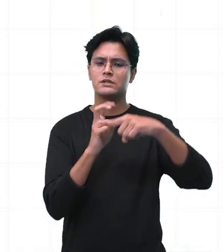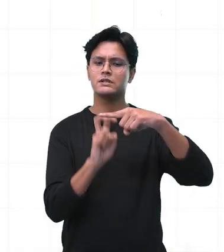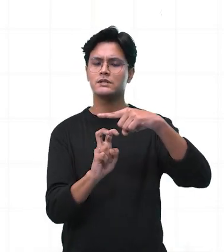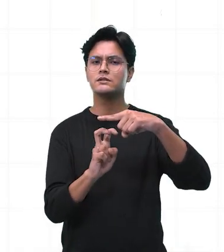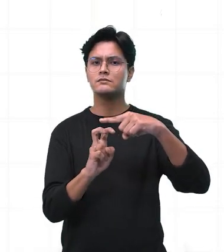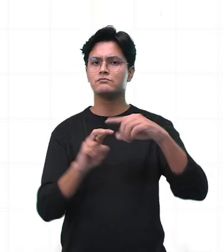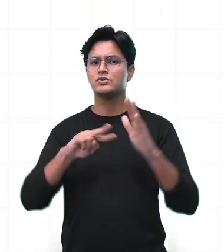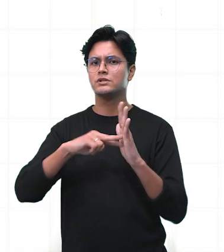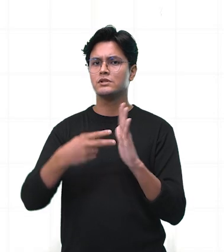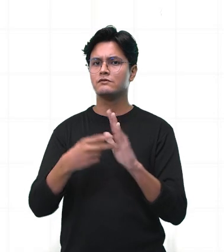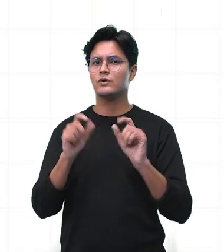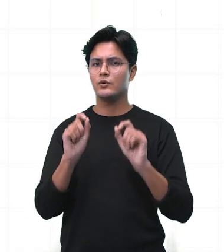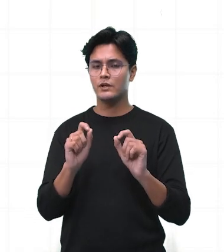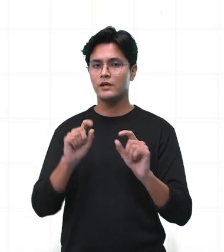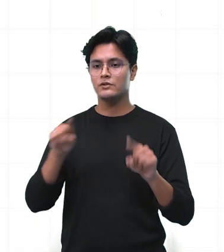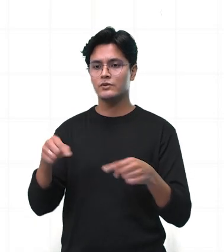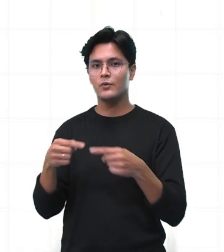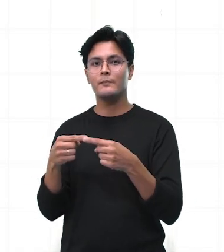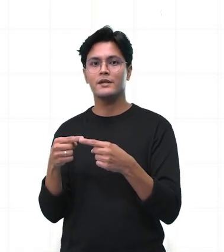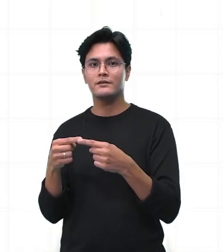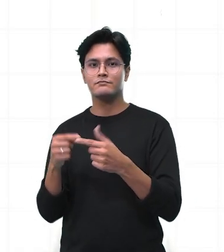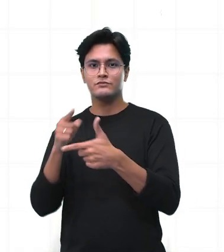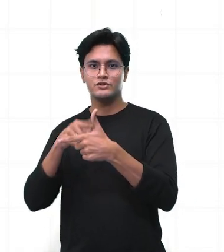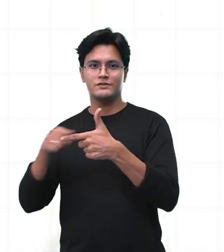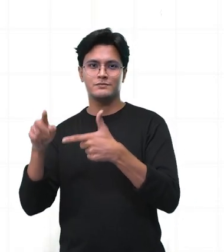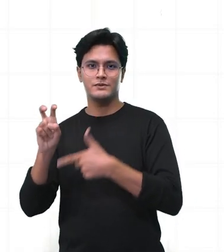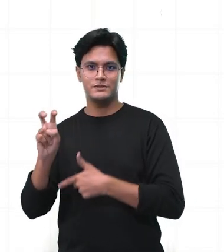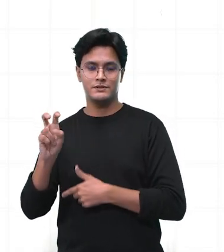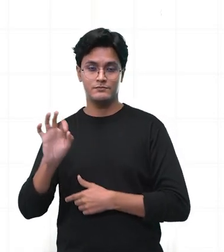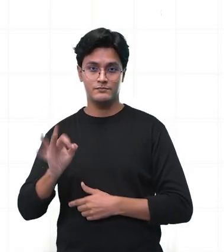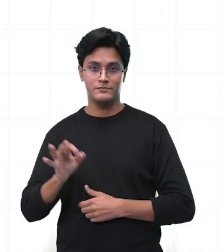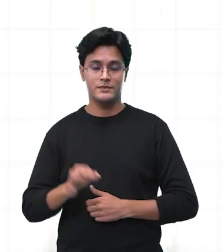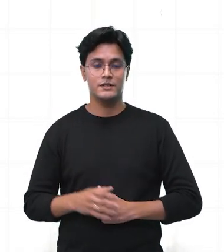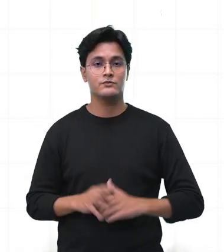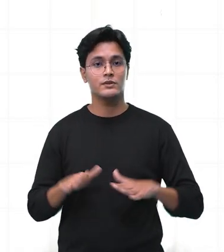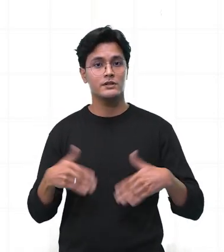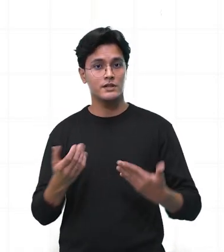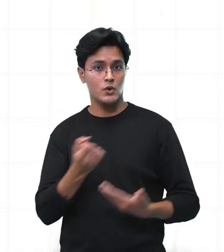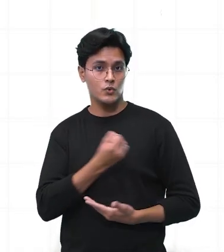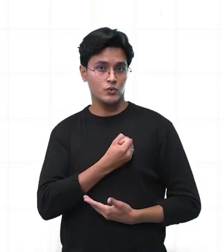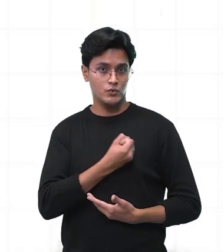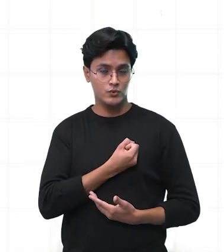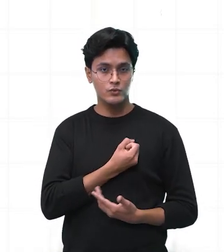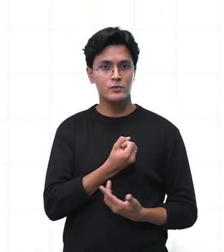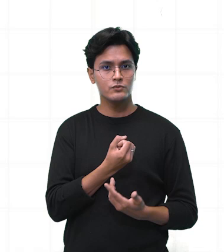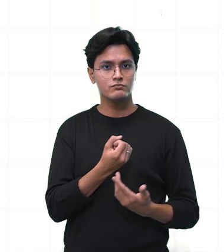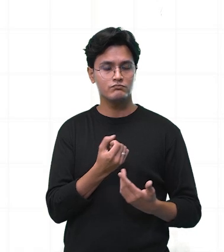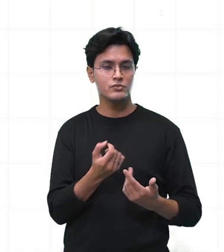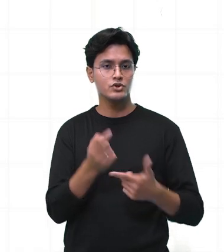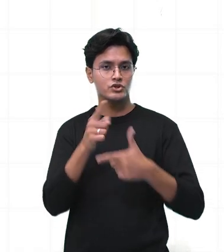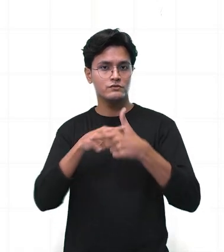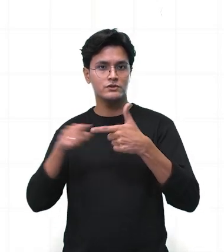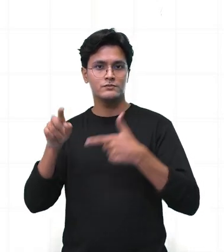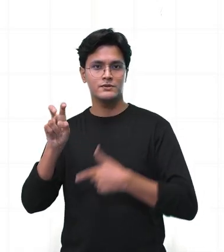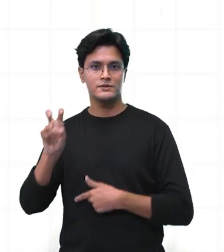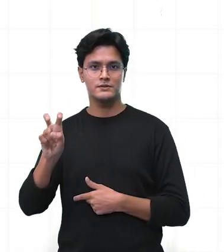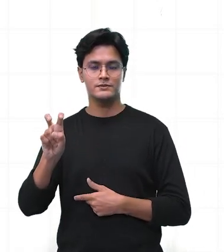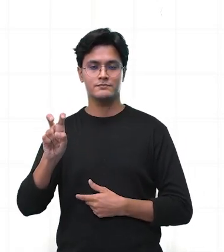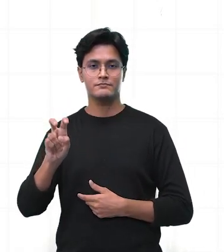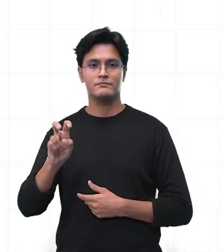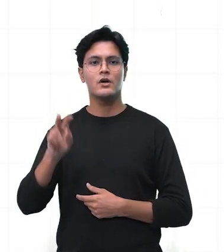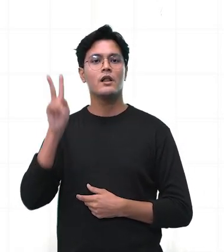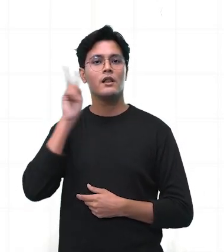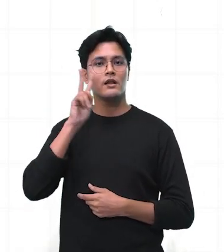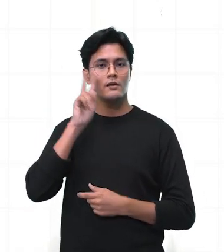uma divisão por 5. Ou seja, vai ser esse número dividido por 5. Lembrando